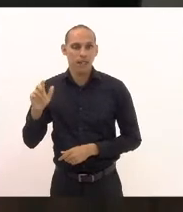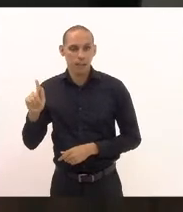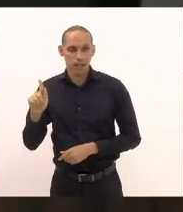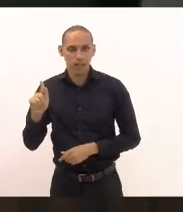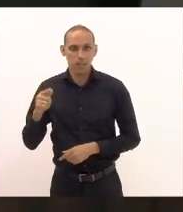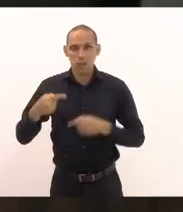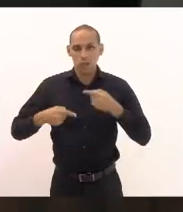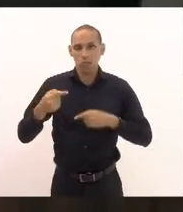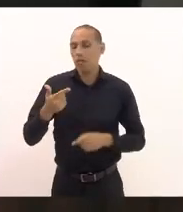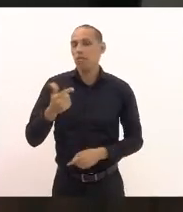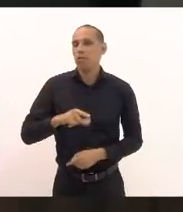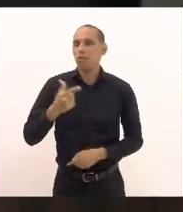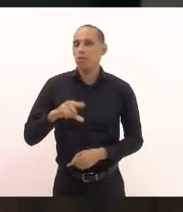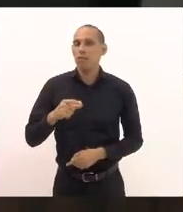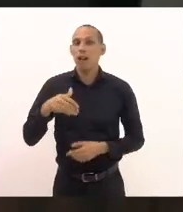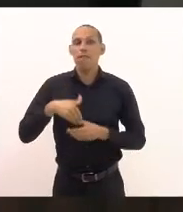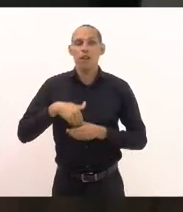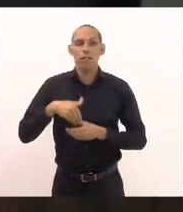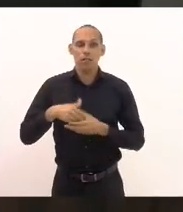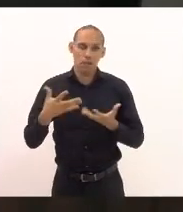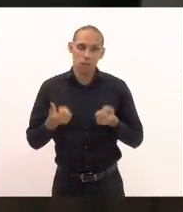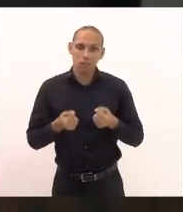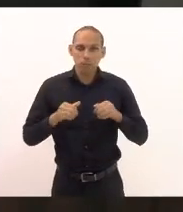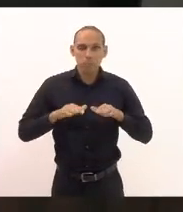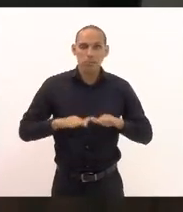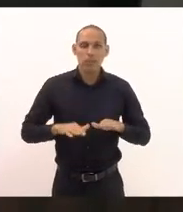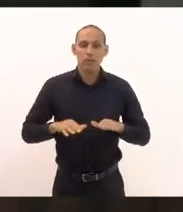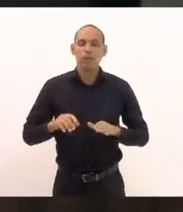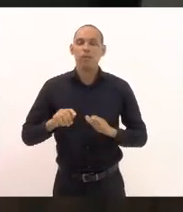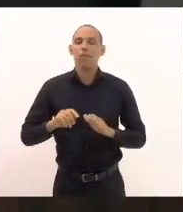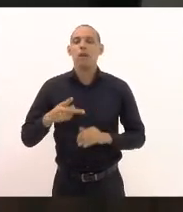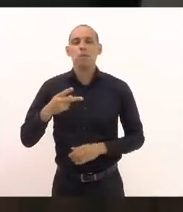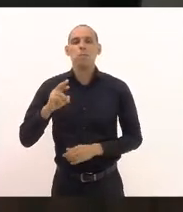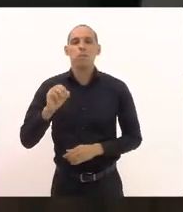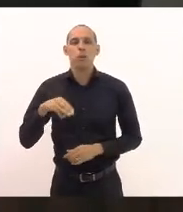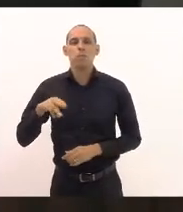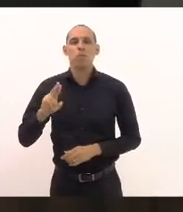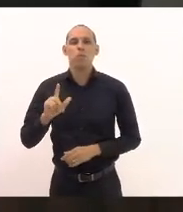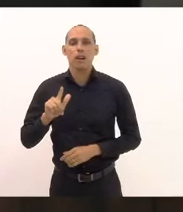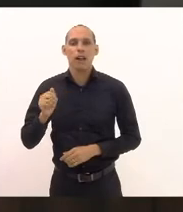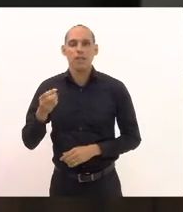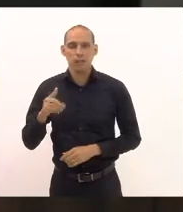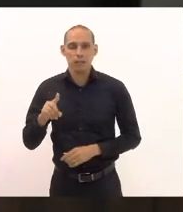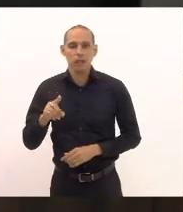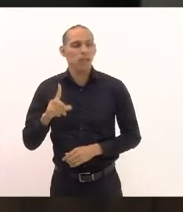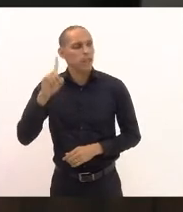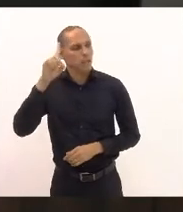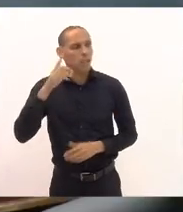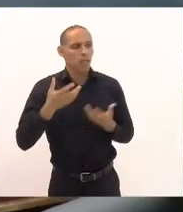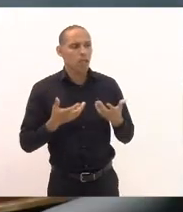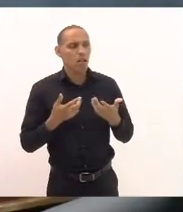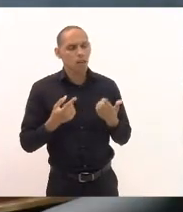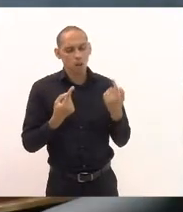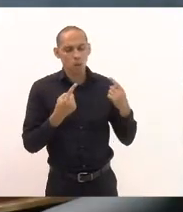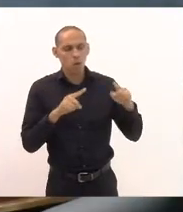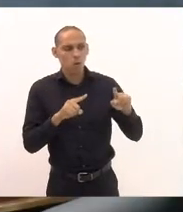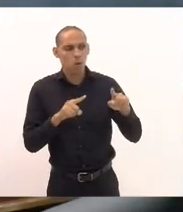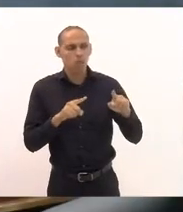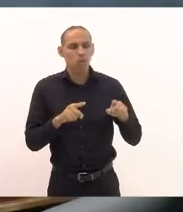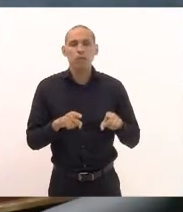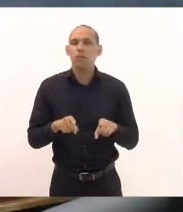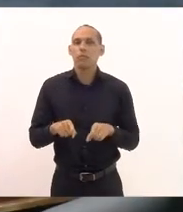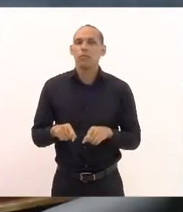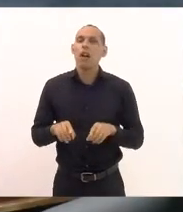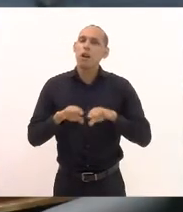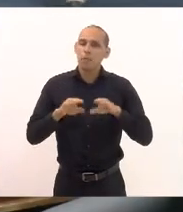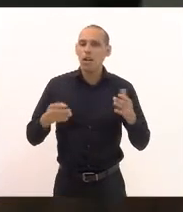a discussão, em votação. Os senhores que aprovam nesse como estão aprovado, vai à promulgação. Queria consignar meu voto contrário a esse projeto, por favor. Deputado, voto contrário da